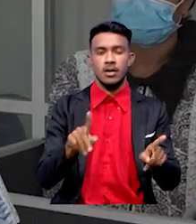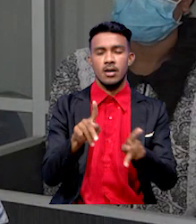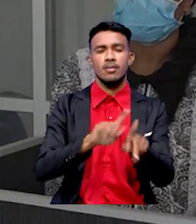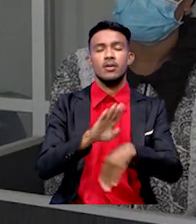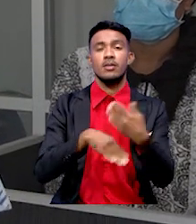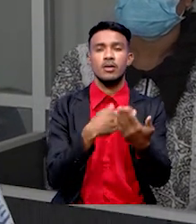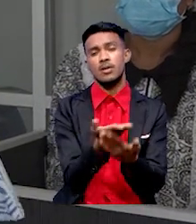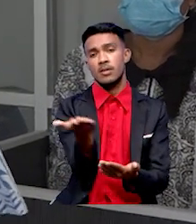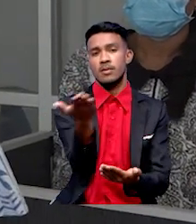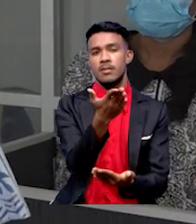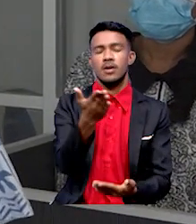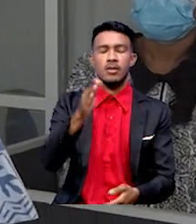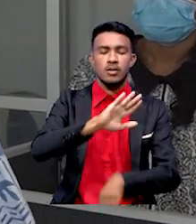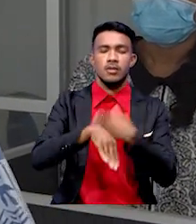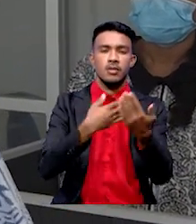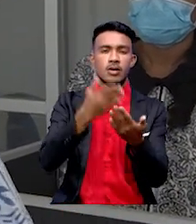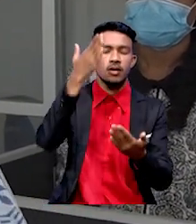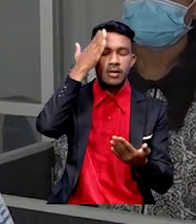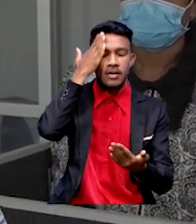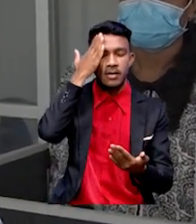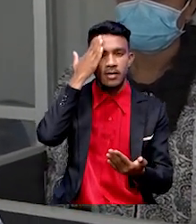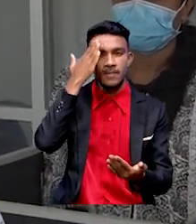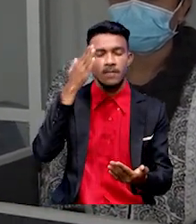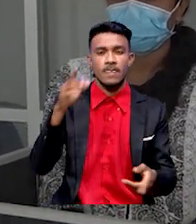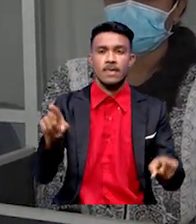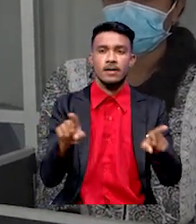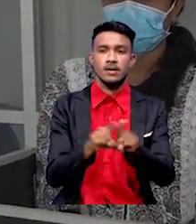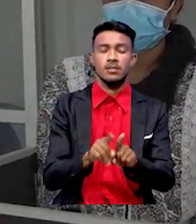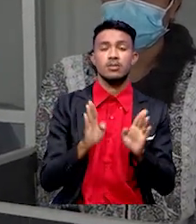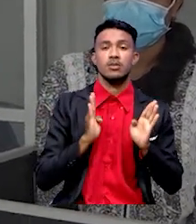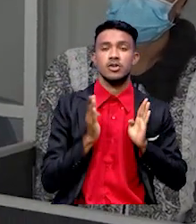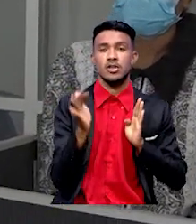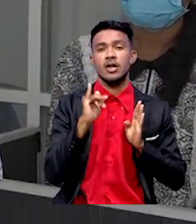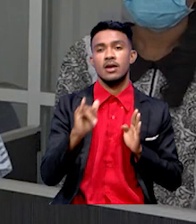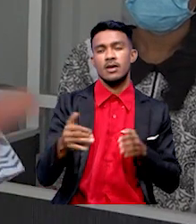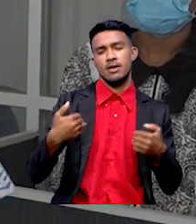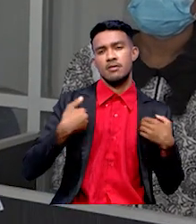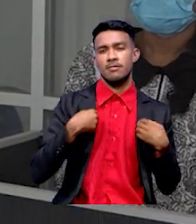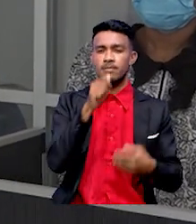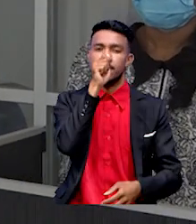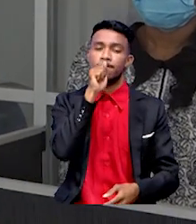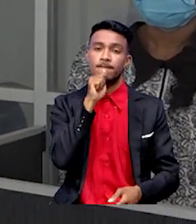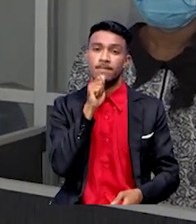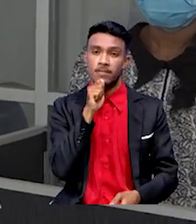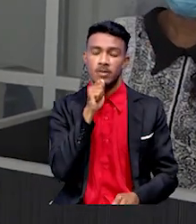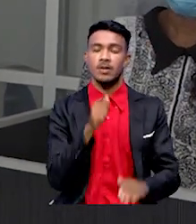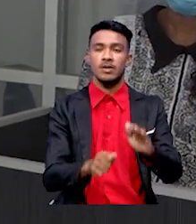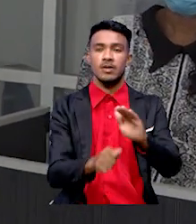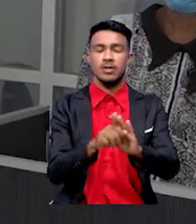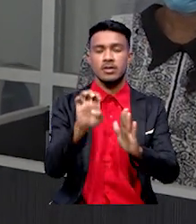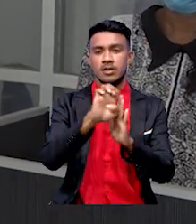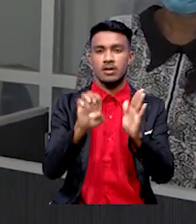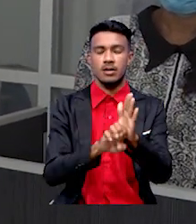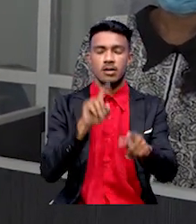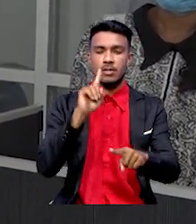e me tratene de levar, cada que tirar nesse né, e a segredo do Estado, e de levar a declaração batida.